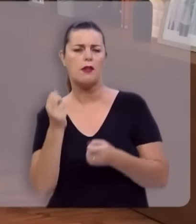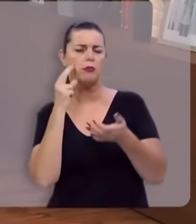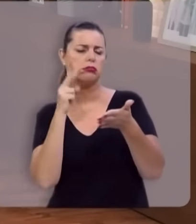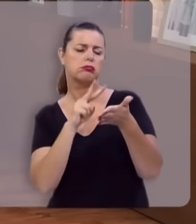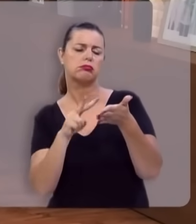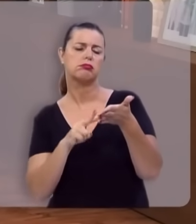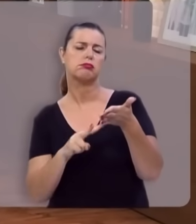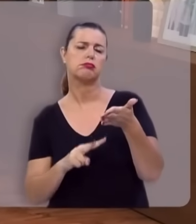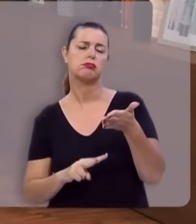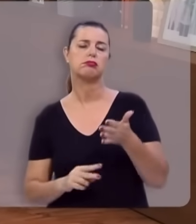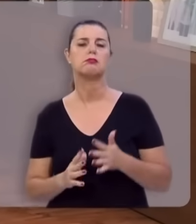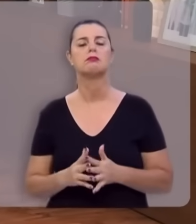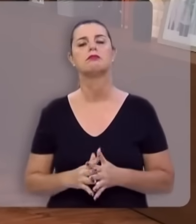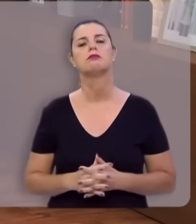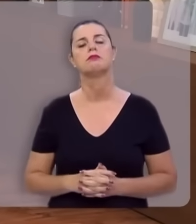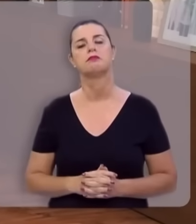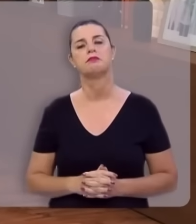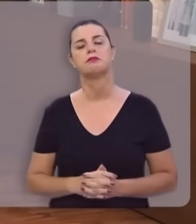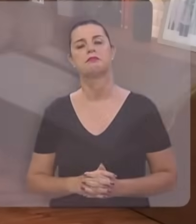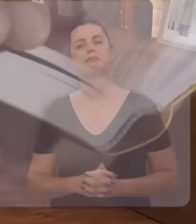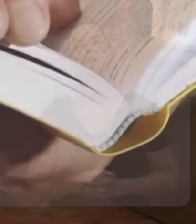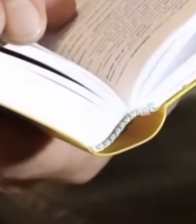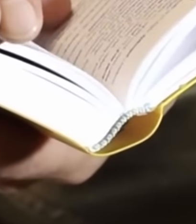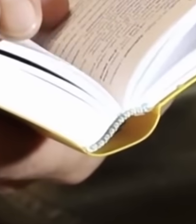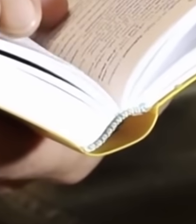Vamos à leitura desse texto.